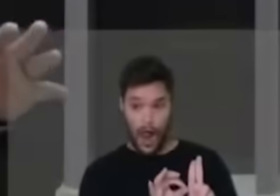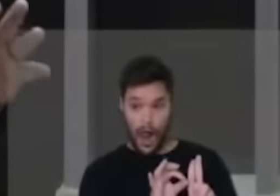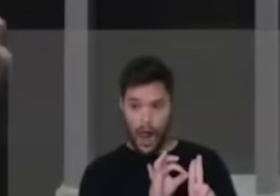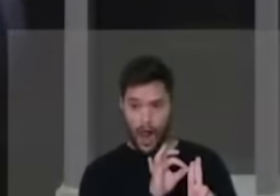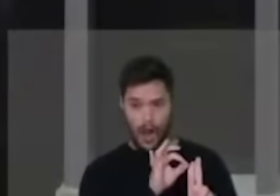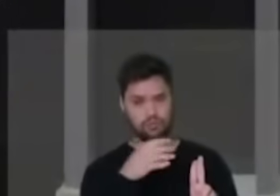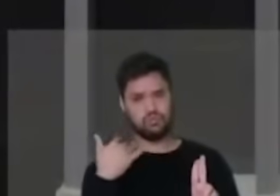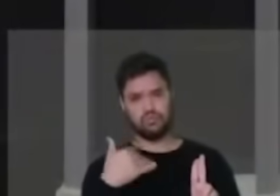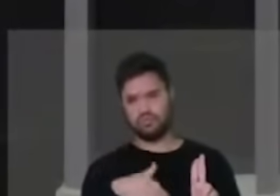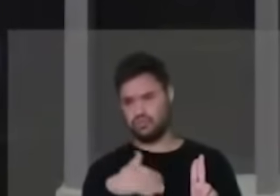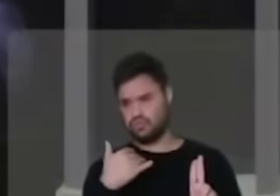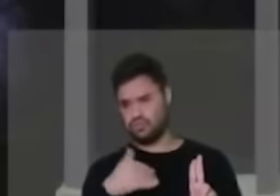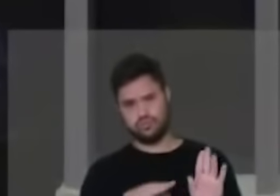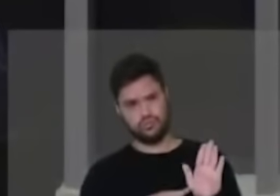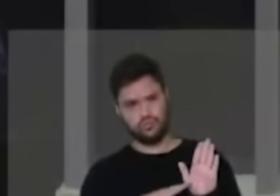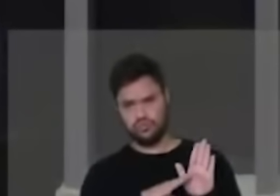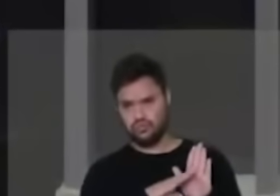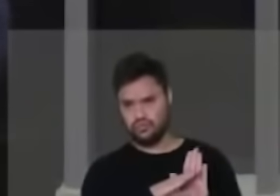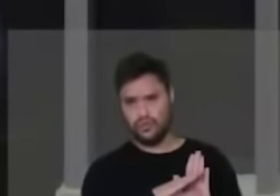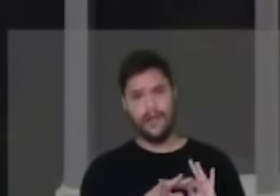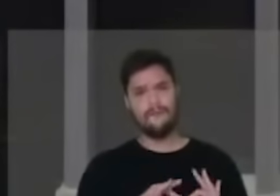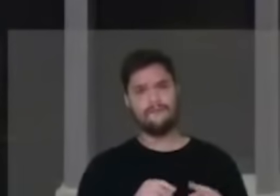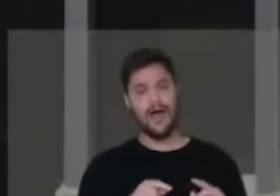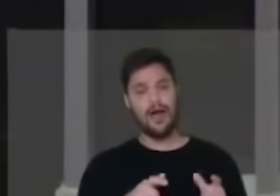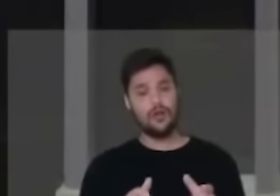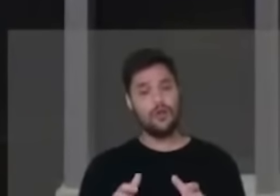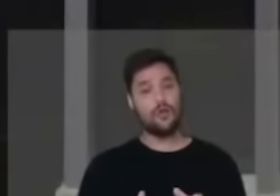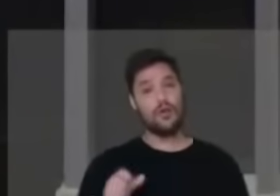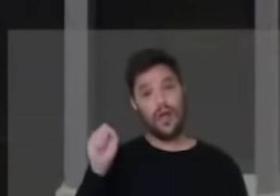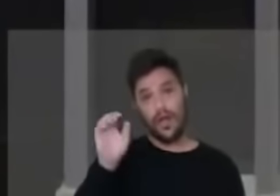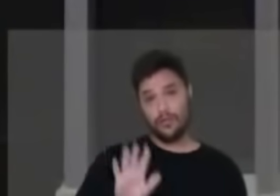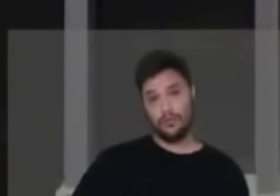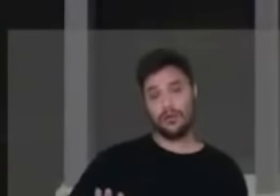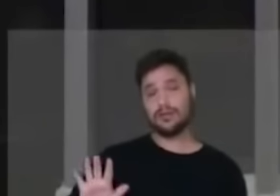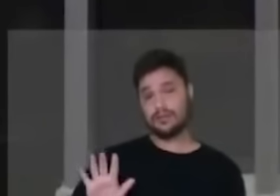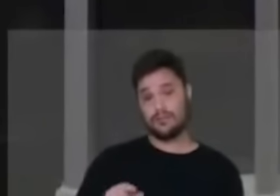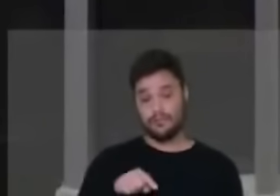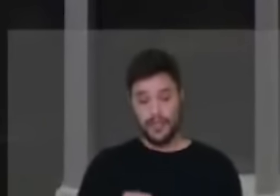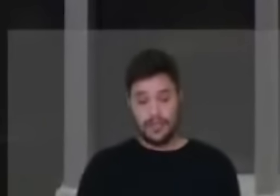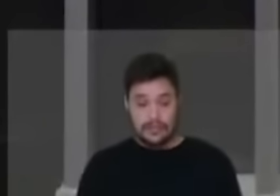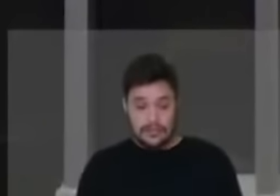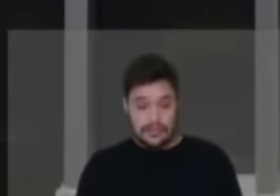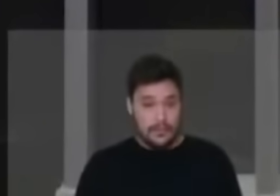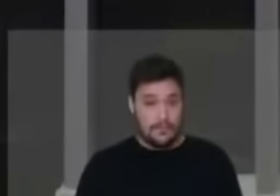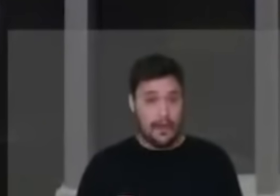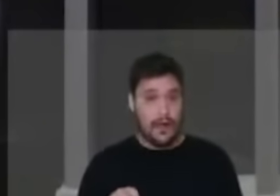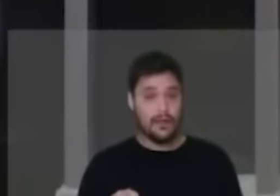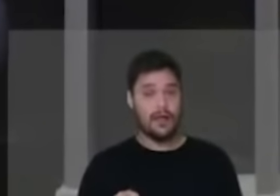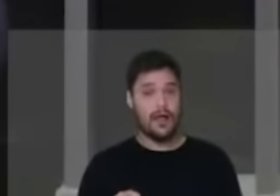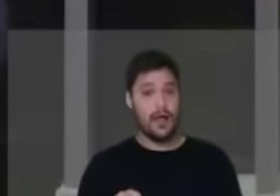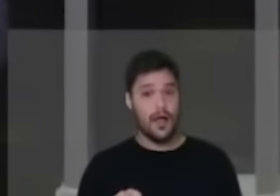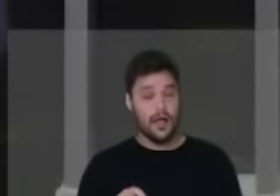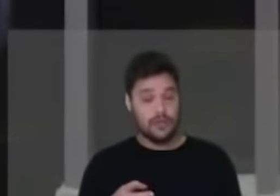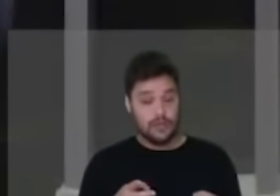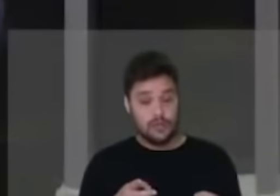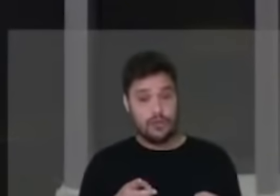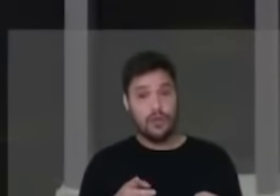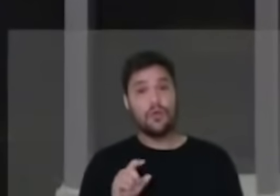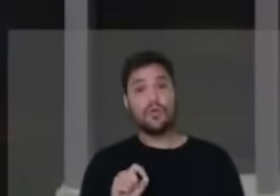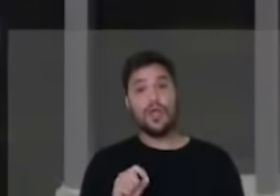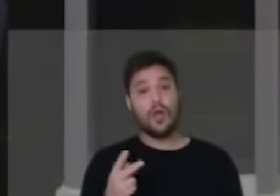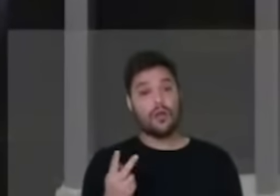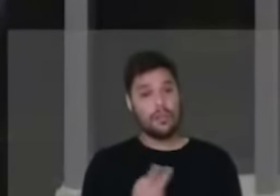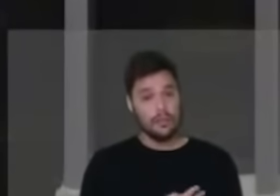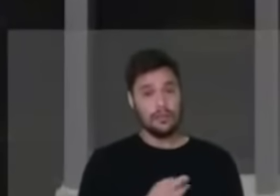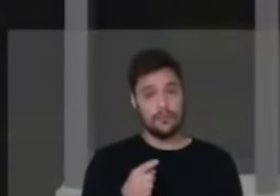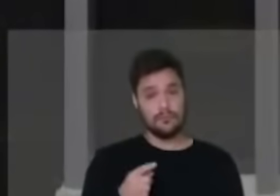atrás de recordes em vários lugares do país. Essa semana, nossos olhares estão sobretudo sobre as